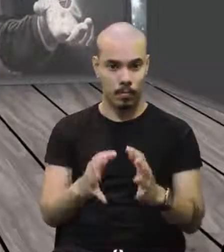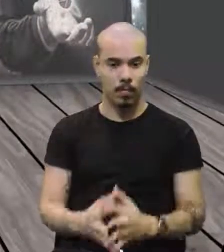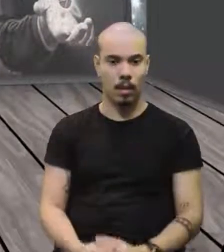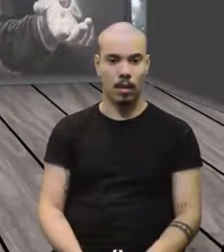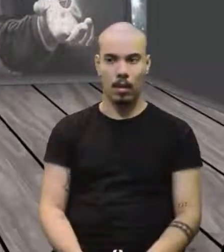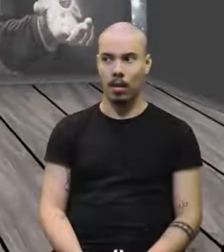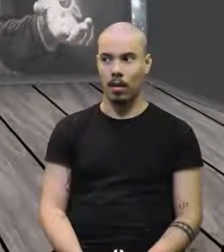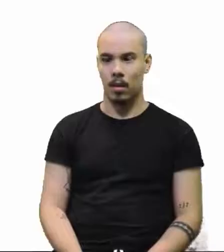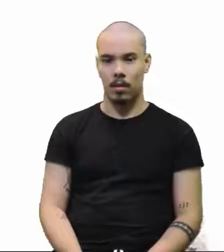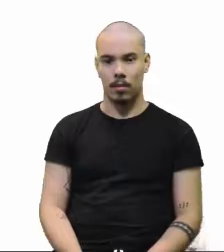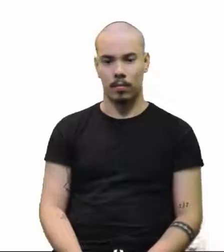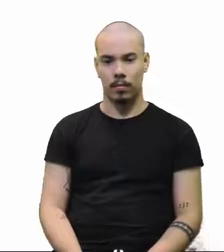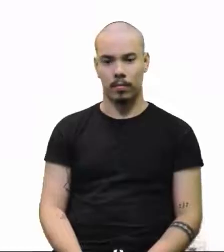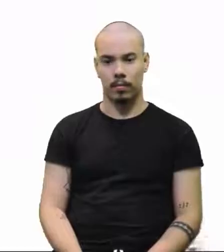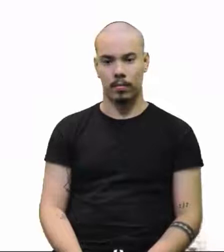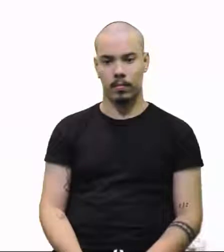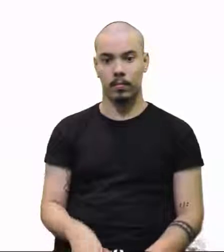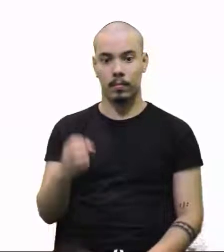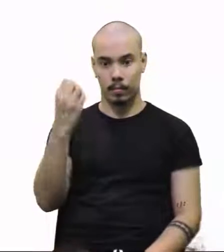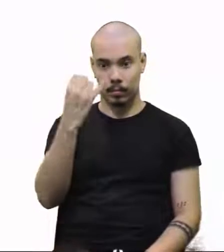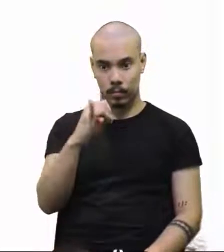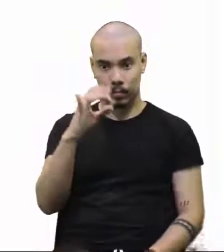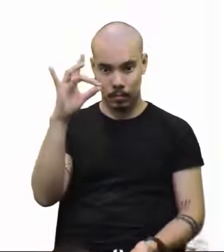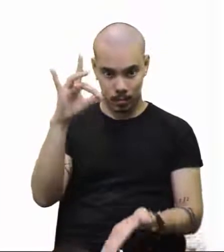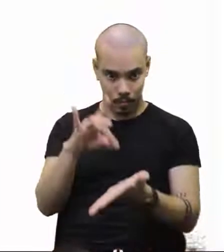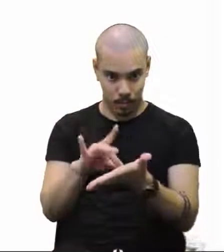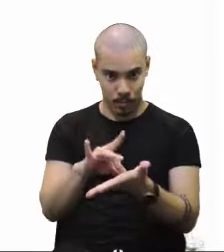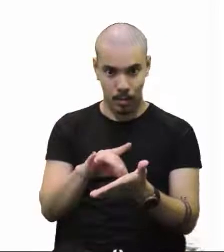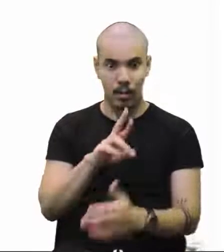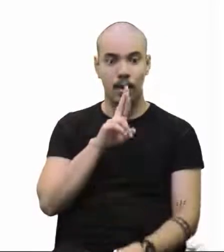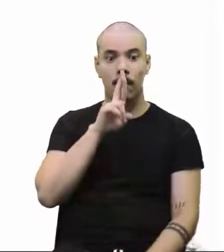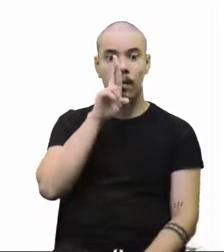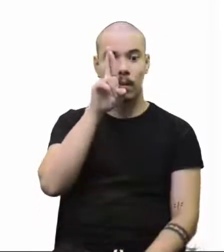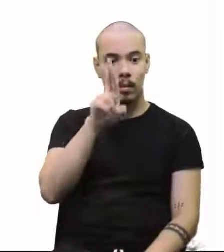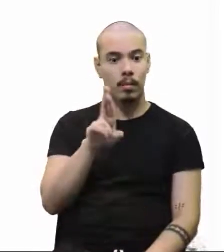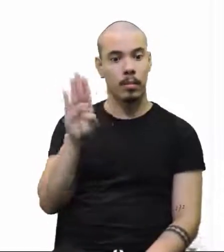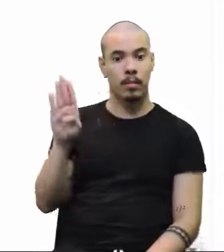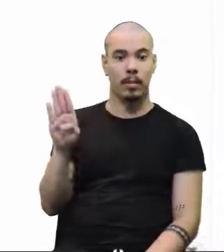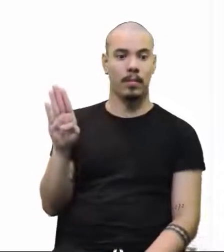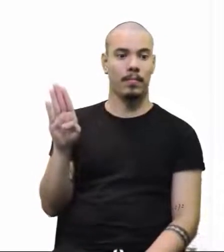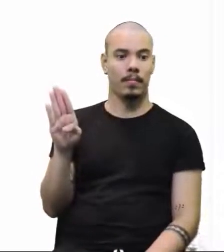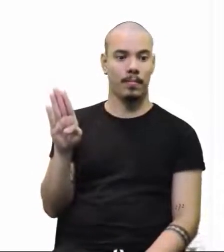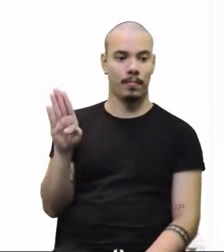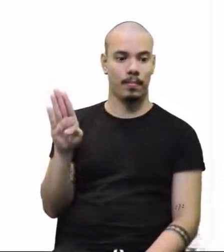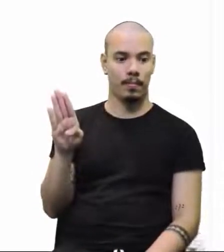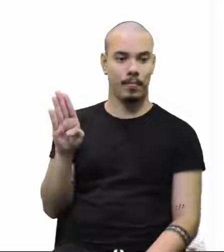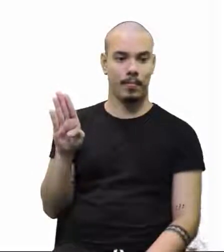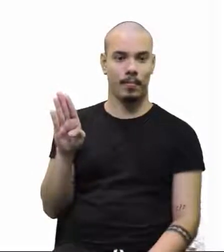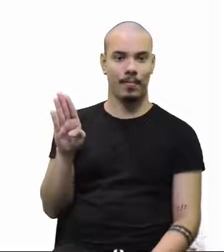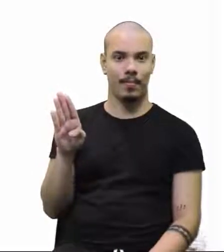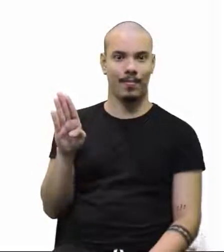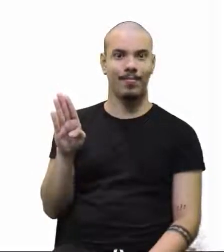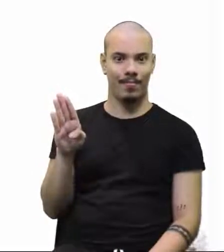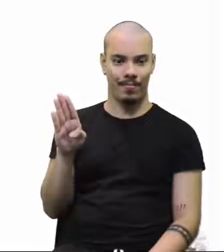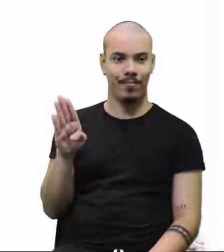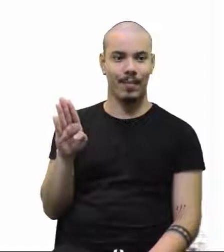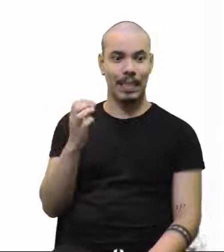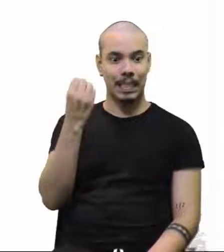Se fosse a corrente convencional, a real, a resposta certa seria a letra B, né, Dessa? Por quê? Isso